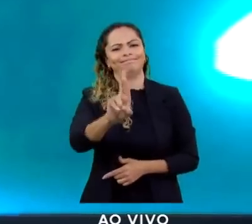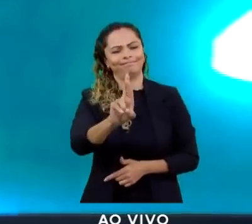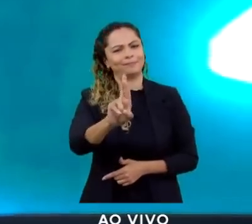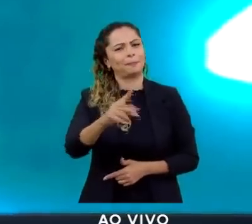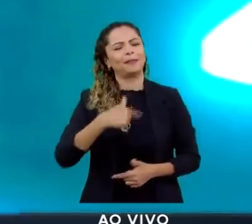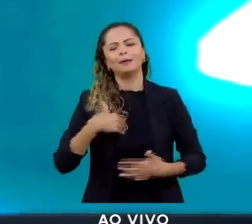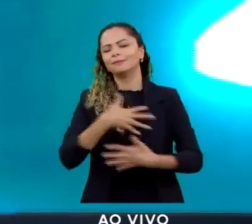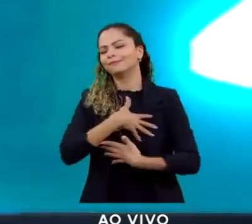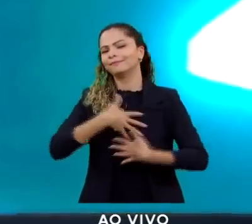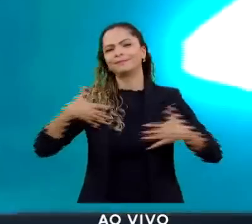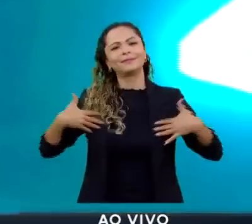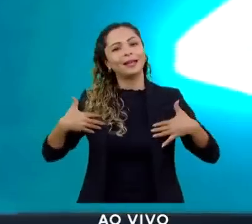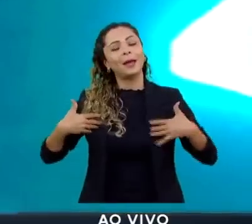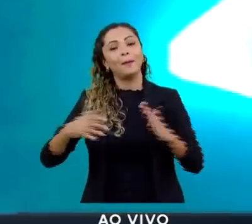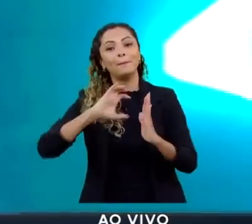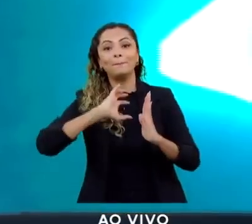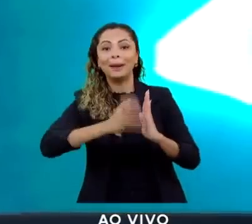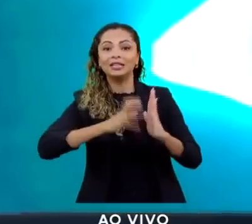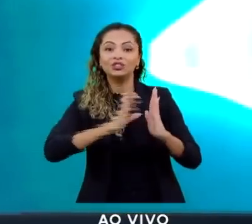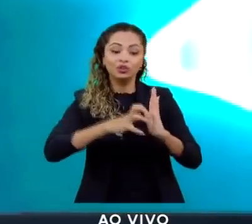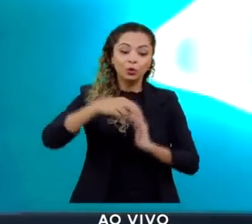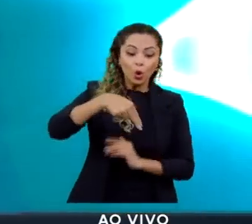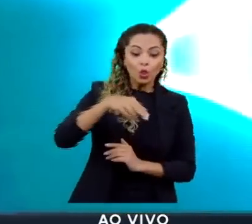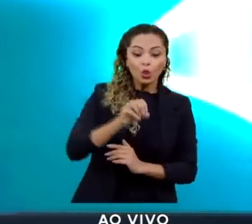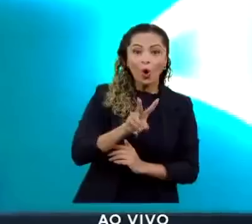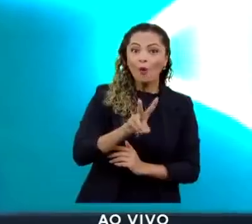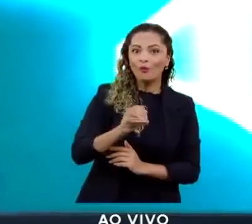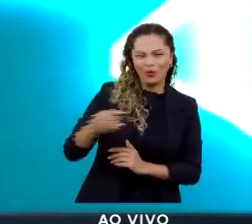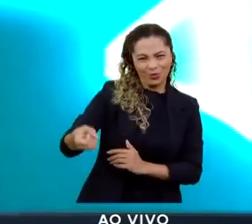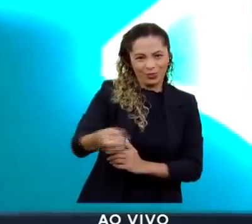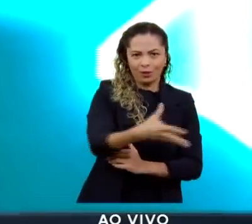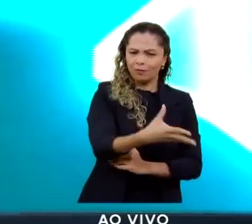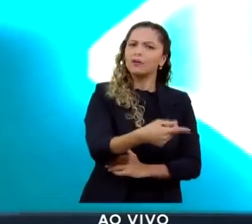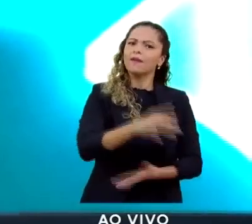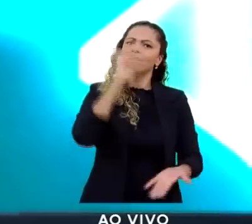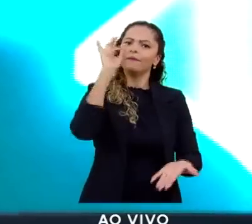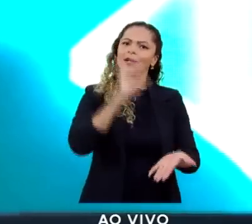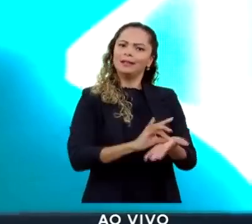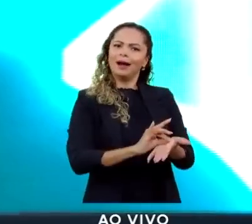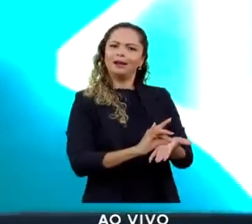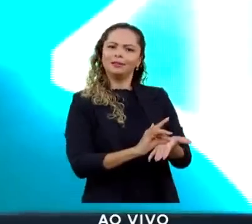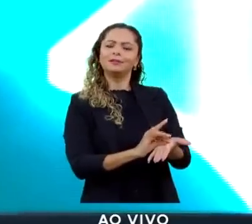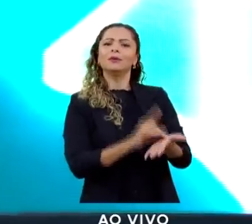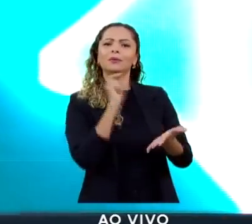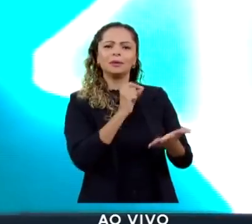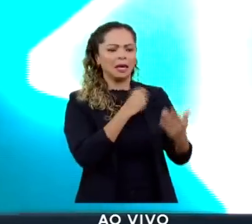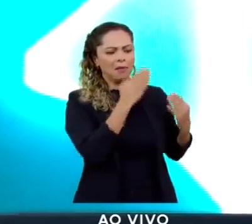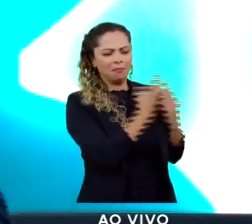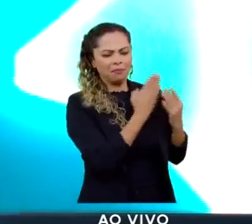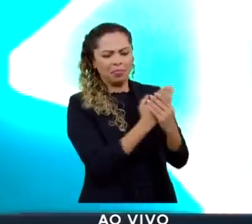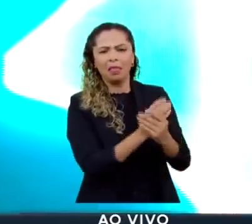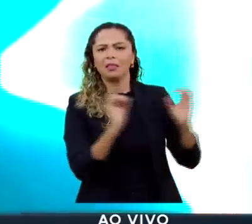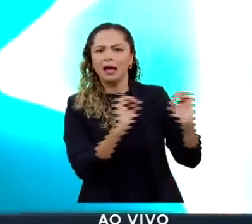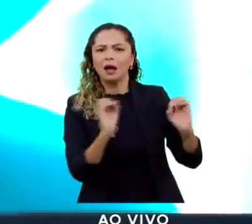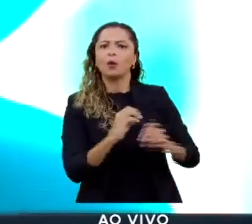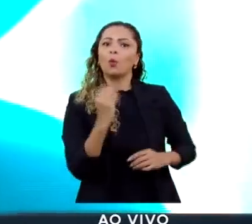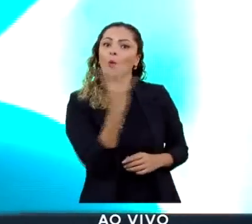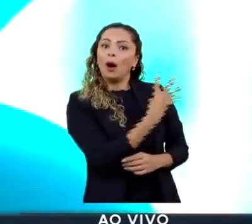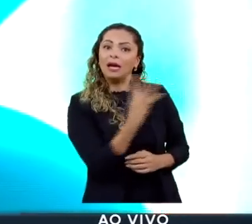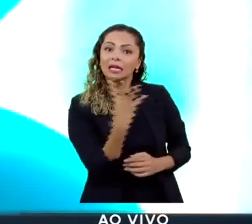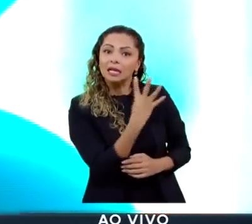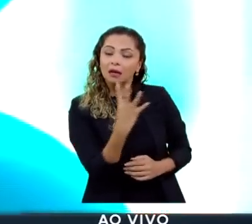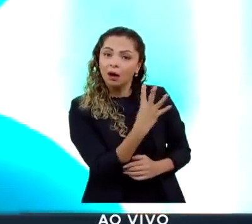fazer parte do partido novo o único partido ficha limpa mesmo 44 mandatários nenhum